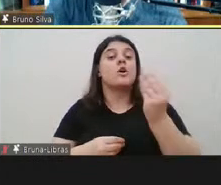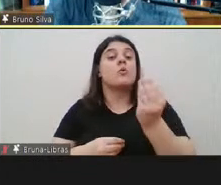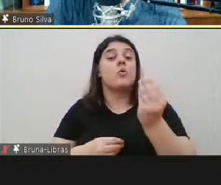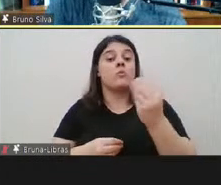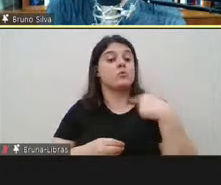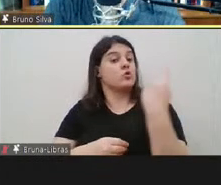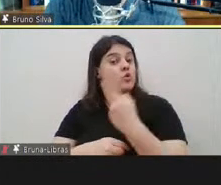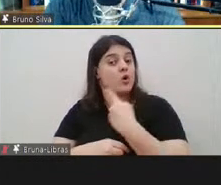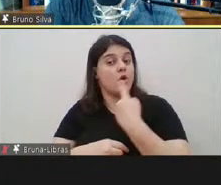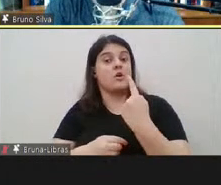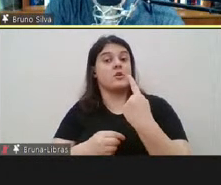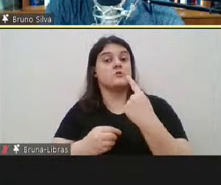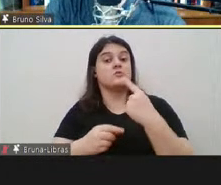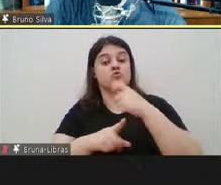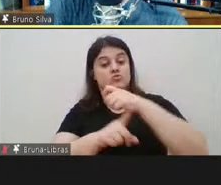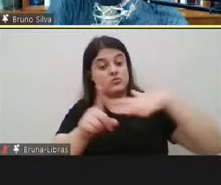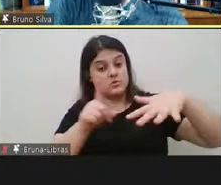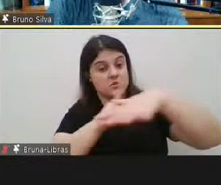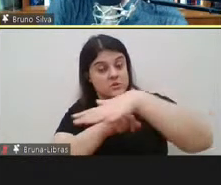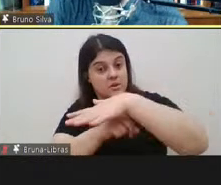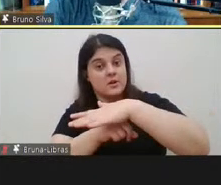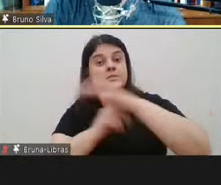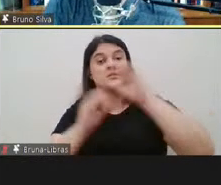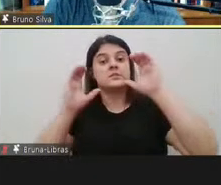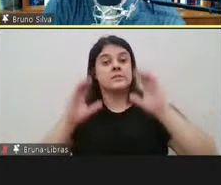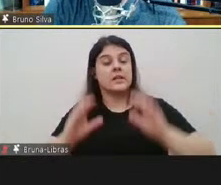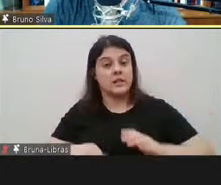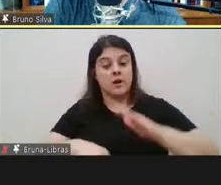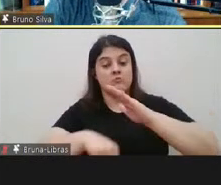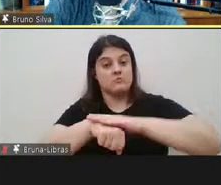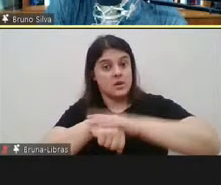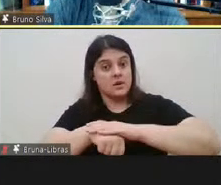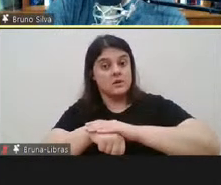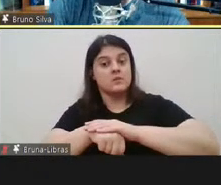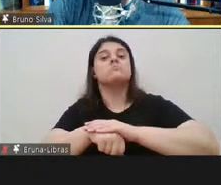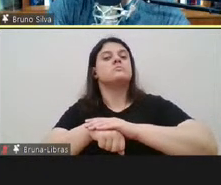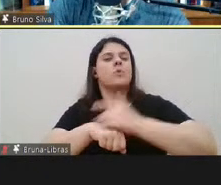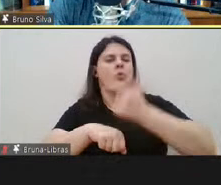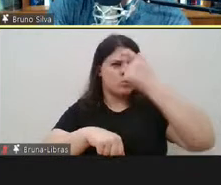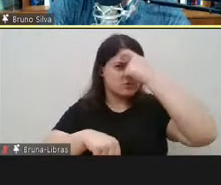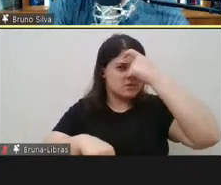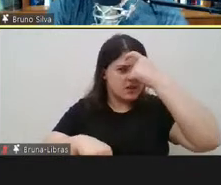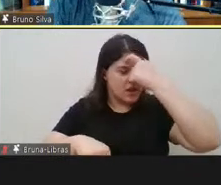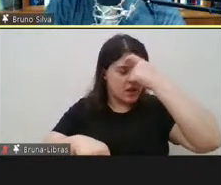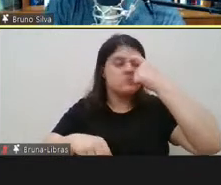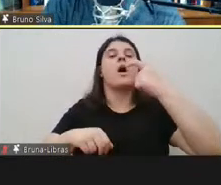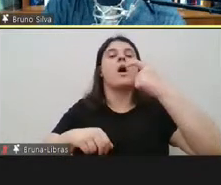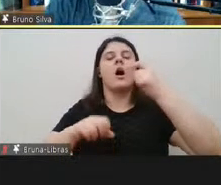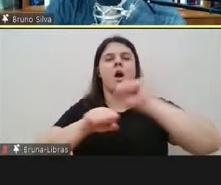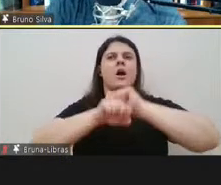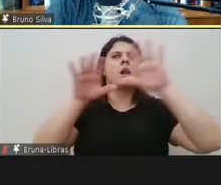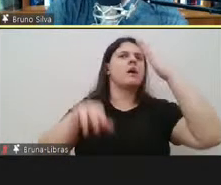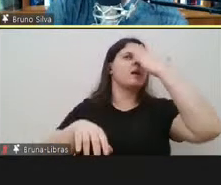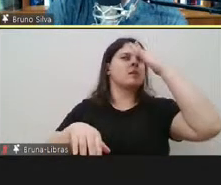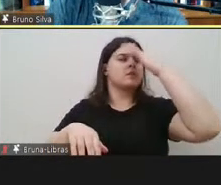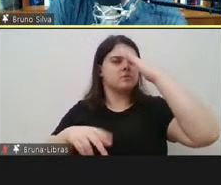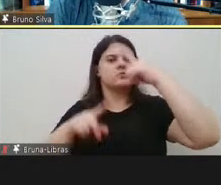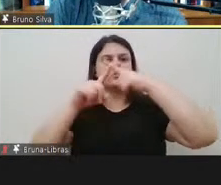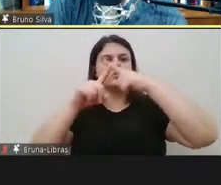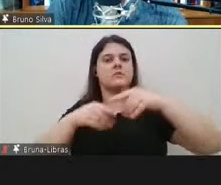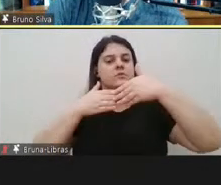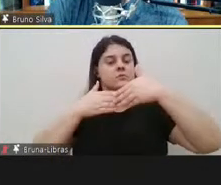virá quando nós como sociedade como cidadãos espera-se cada vez mais conscientes tenhamos clareza do tá nós